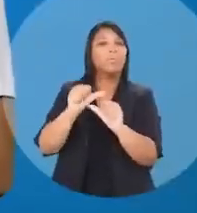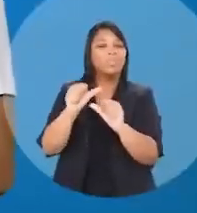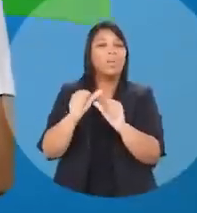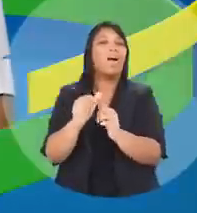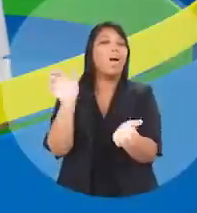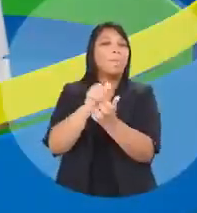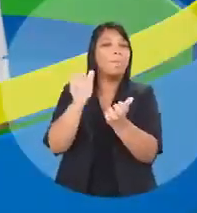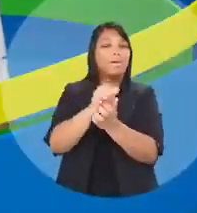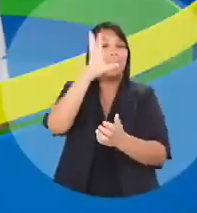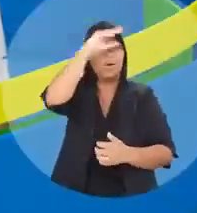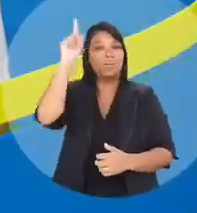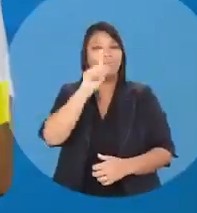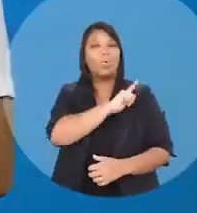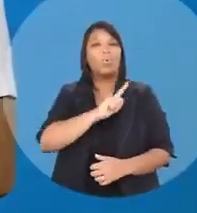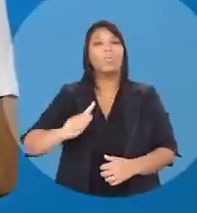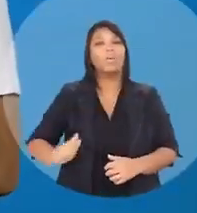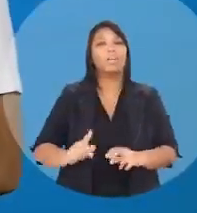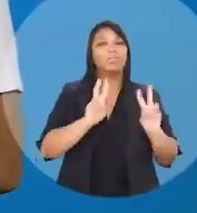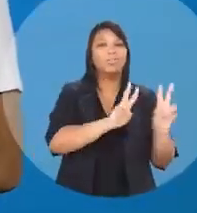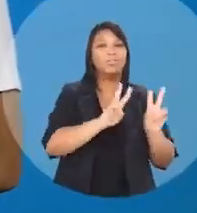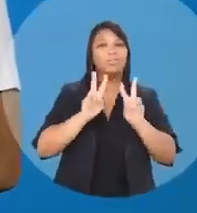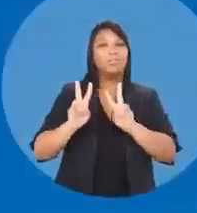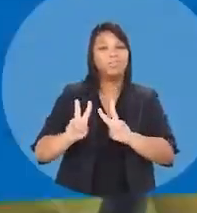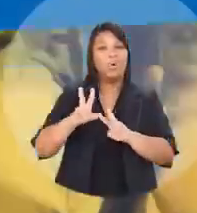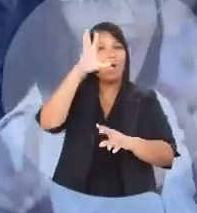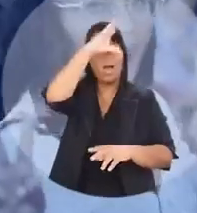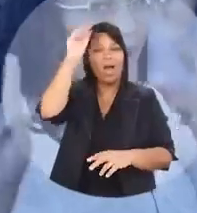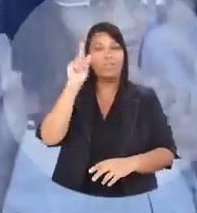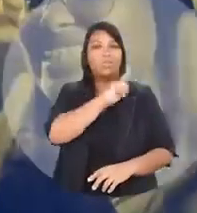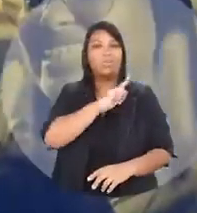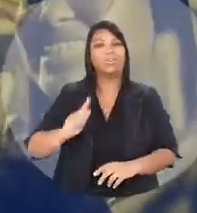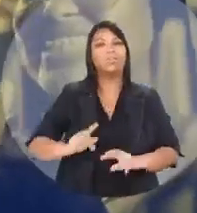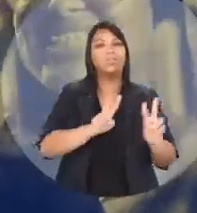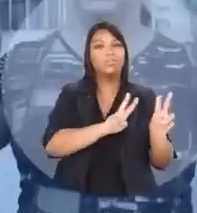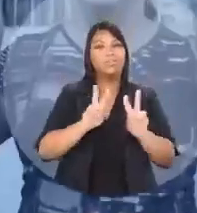Em Pernambuco, Anderson Ferreira, governador, 2-2. Anderson, governador, 22.